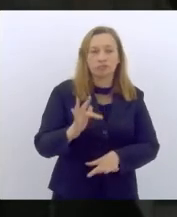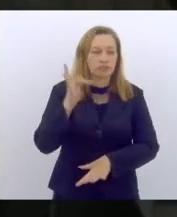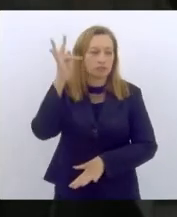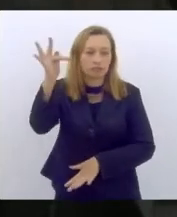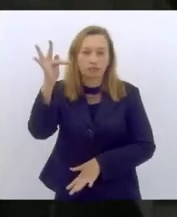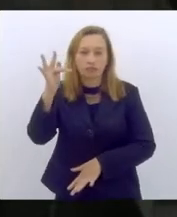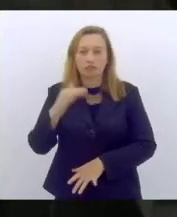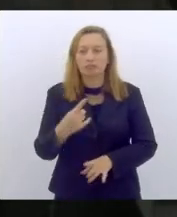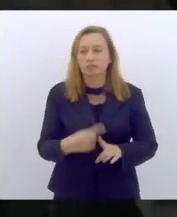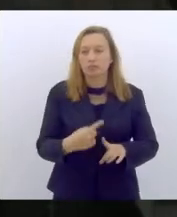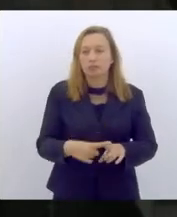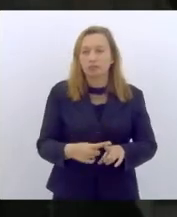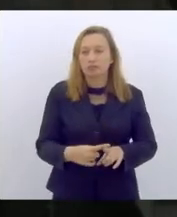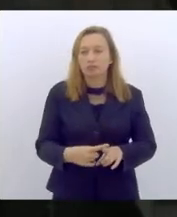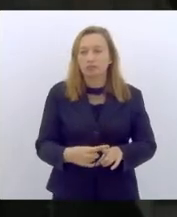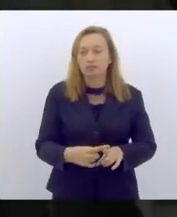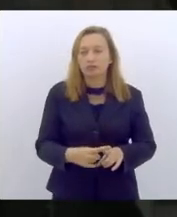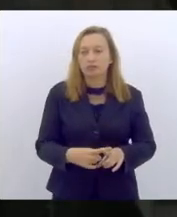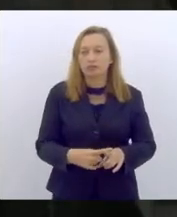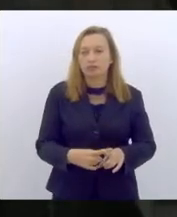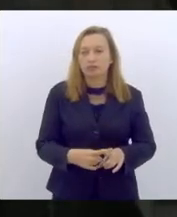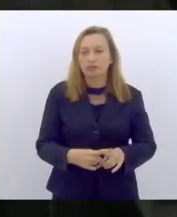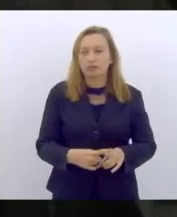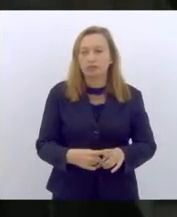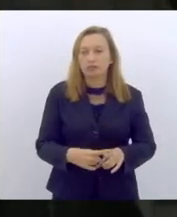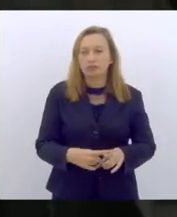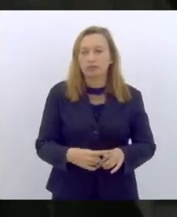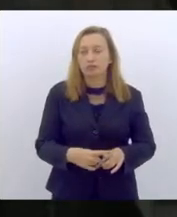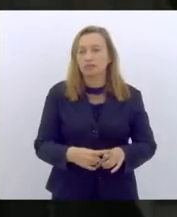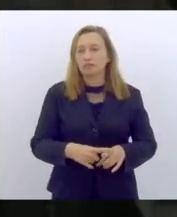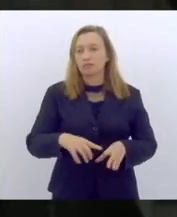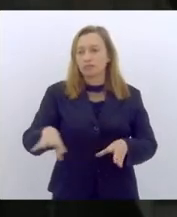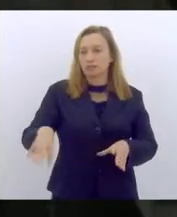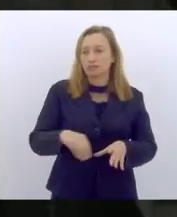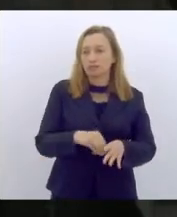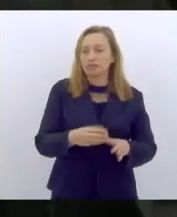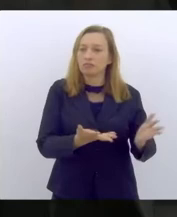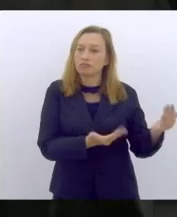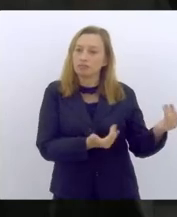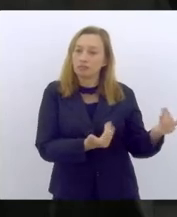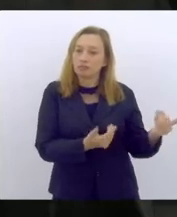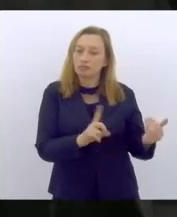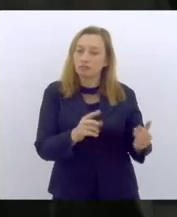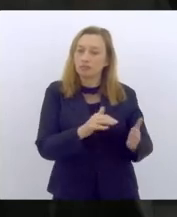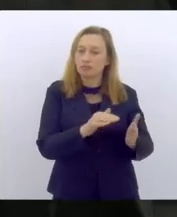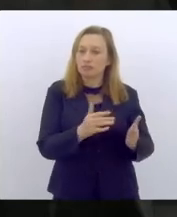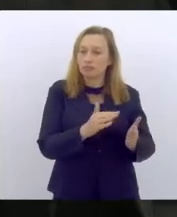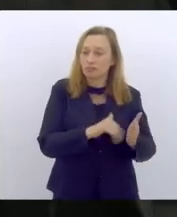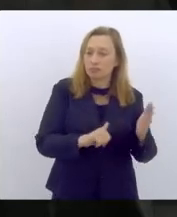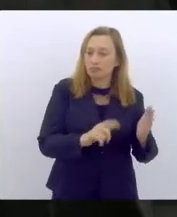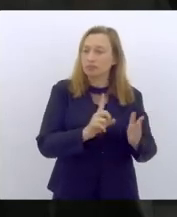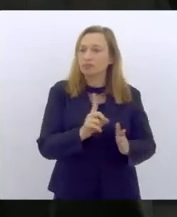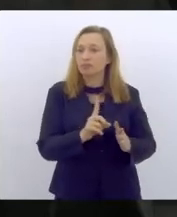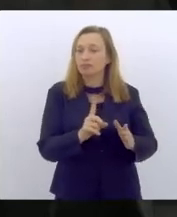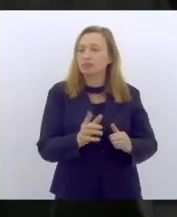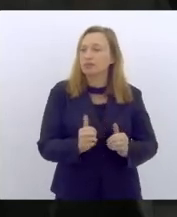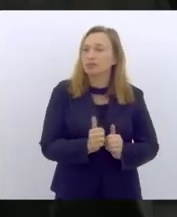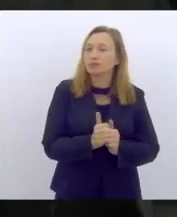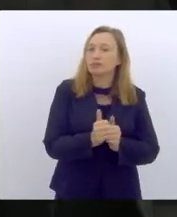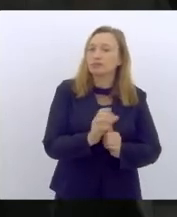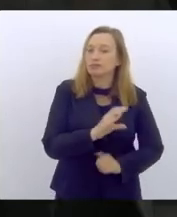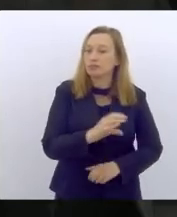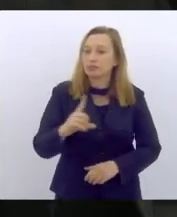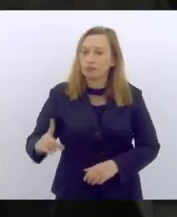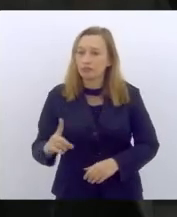porque a gente tá incidindo diretamente na juventude e não para formatá-los aqui coordenar esse